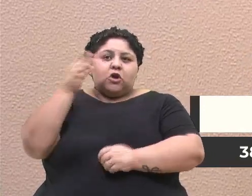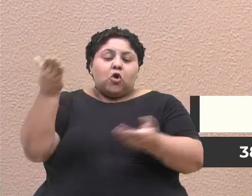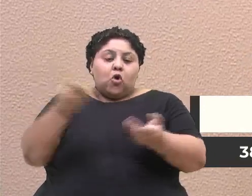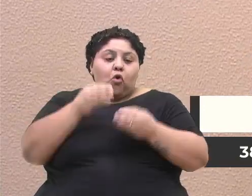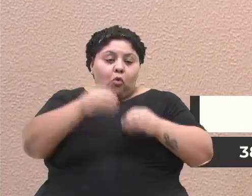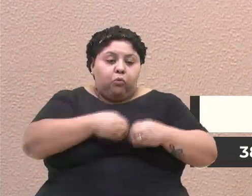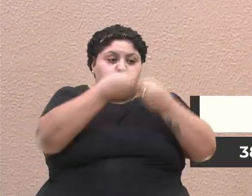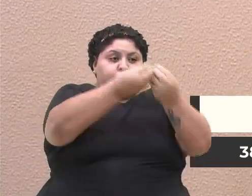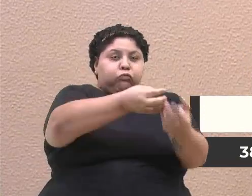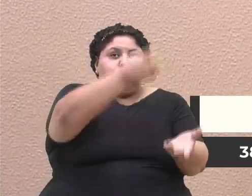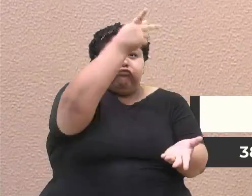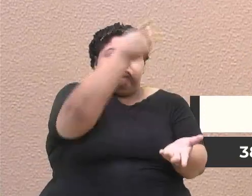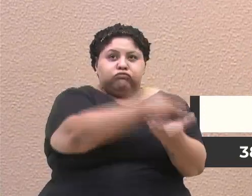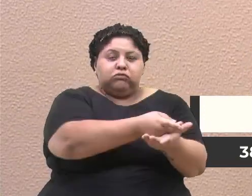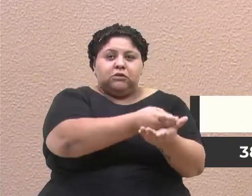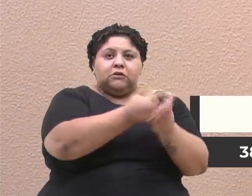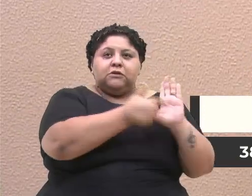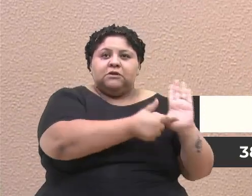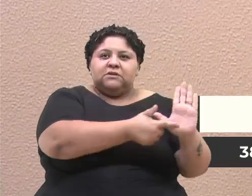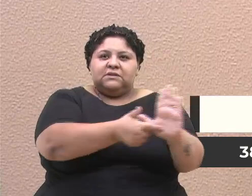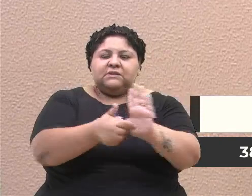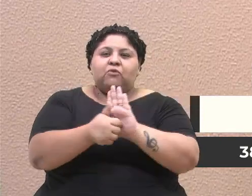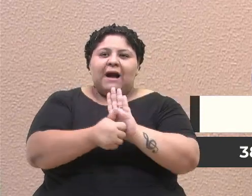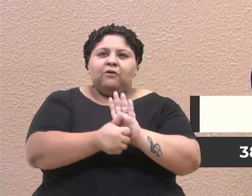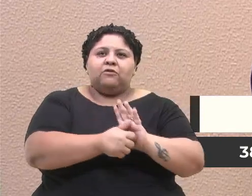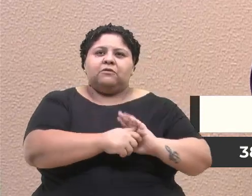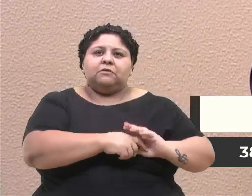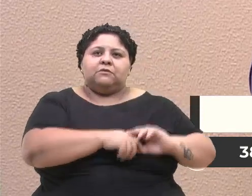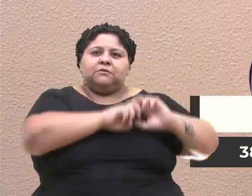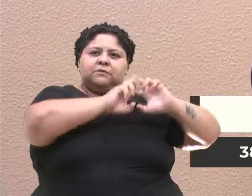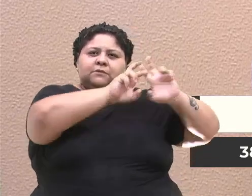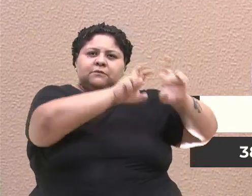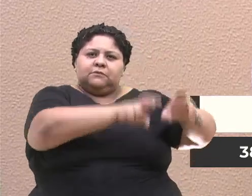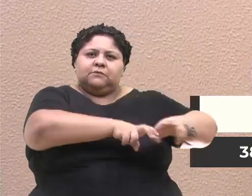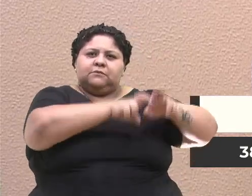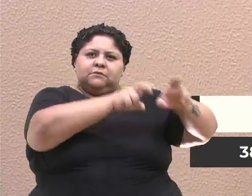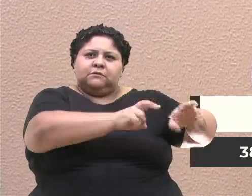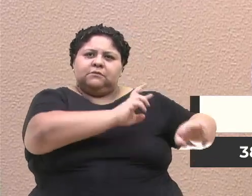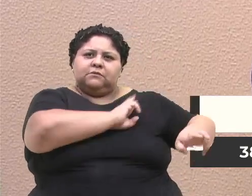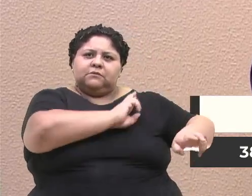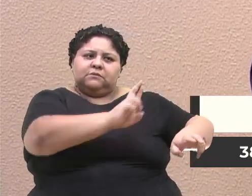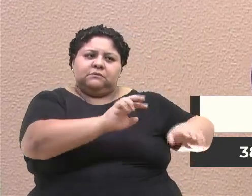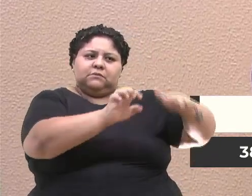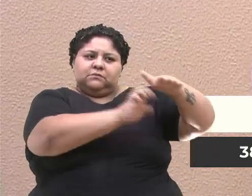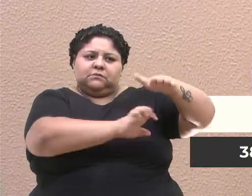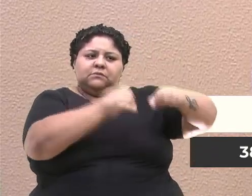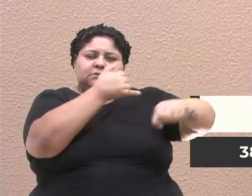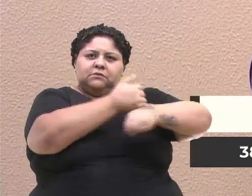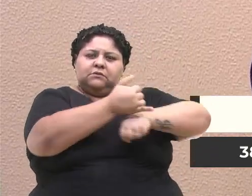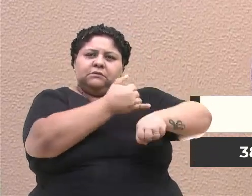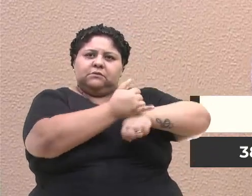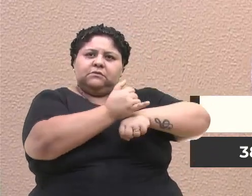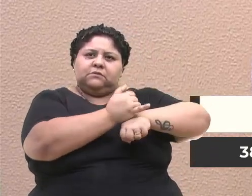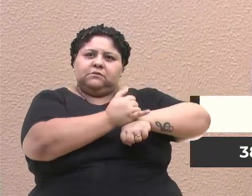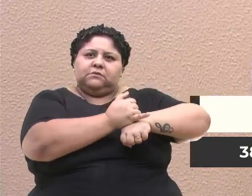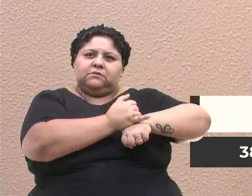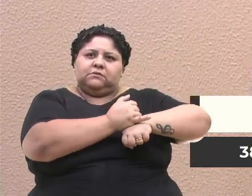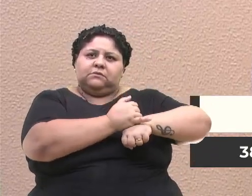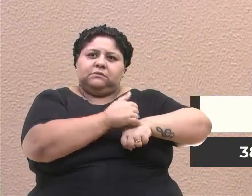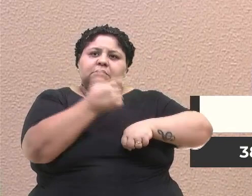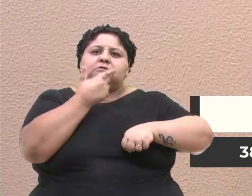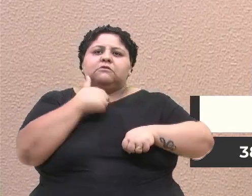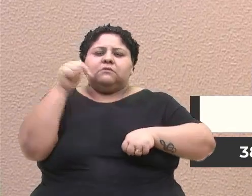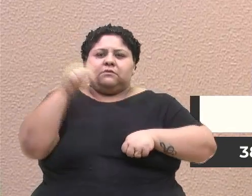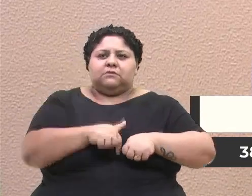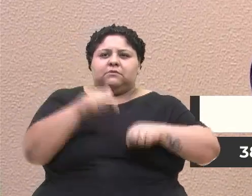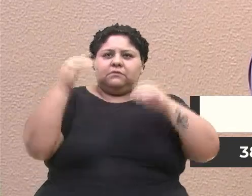Troféu Destaque do Aço 2023. Ela representa a empresa de ferro e eu gostaria aqui de parabenizar essa